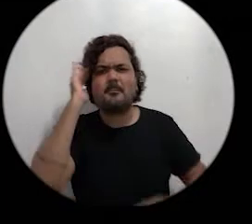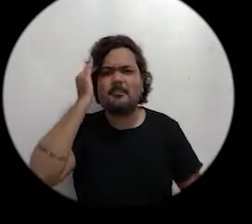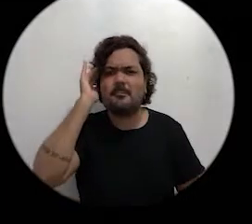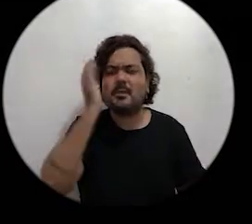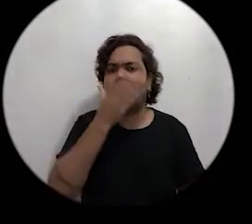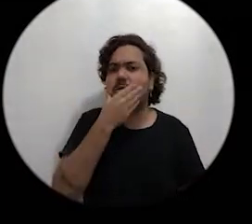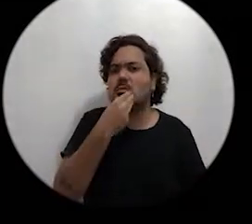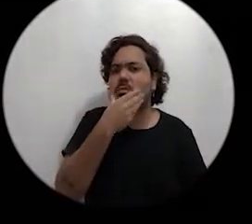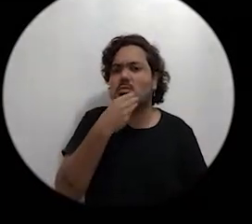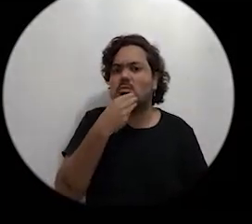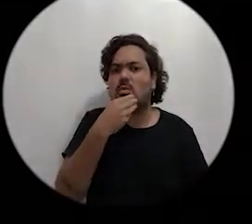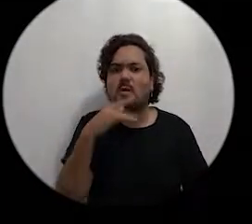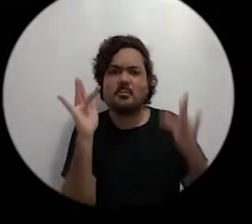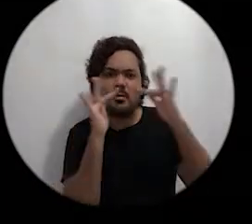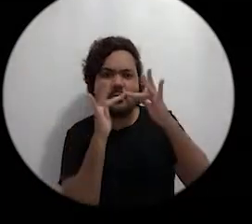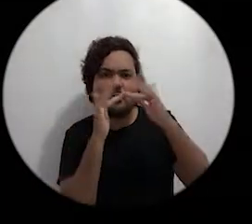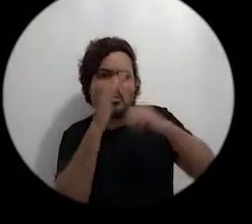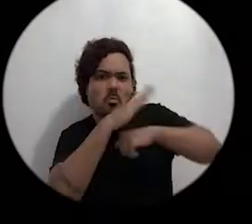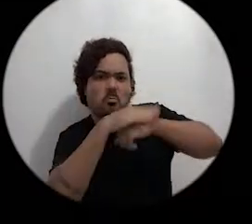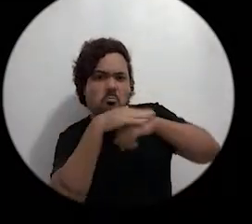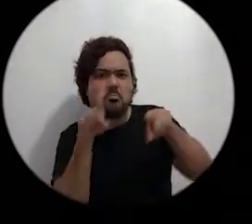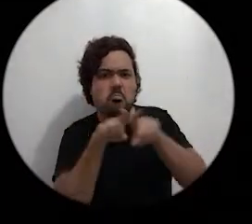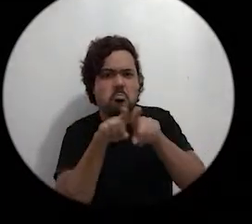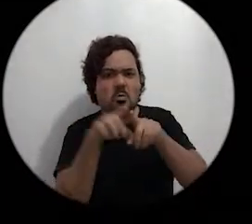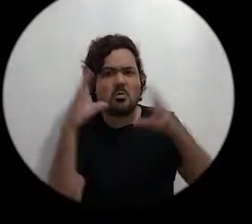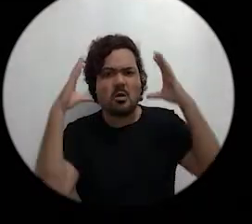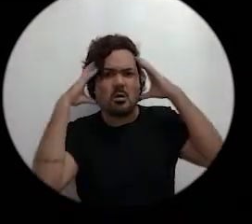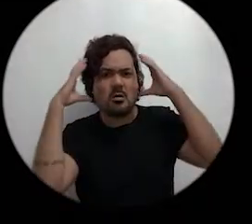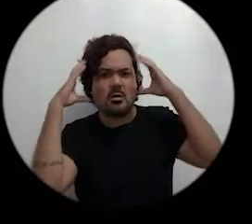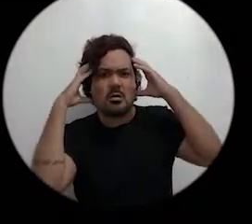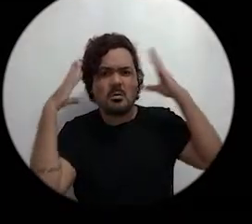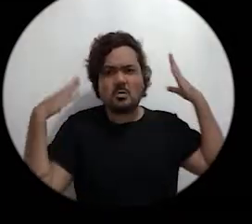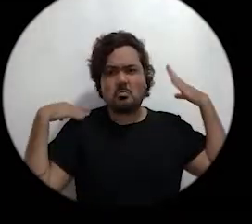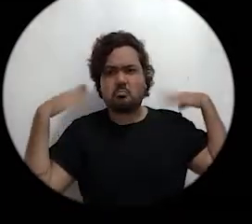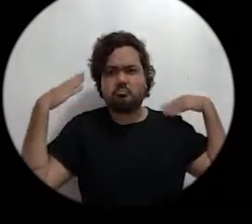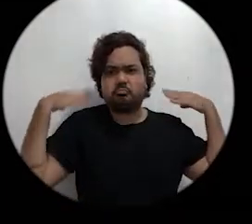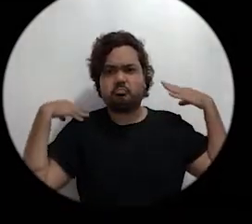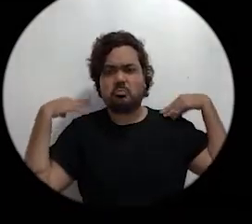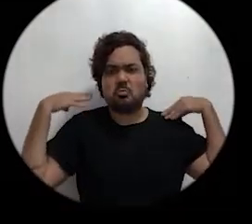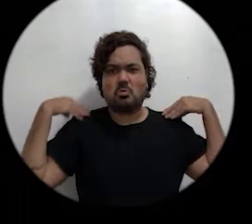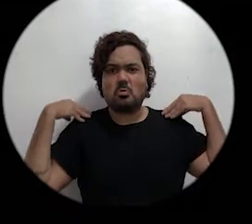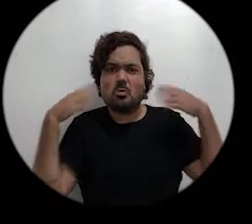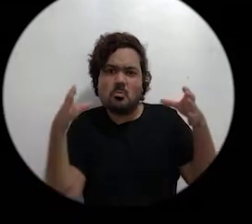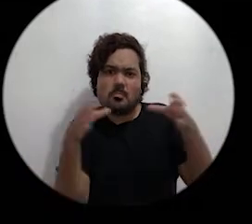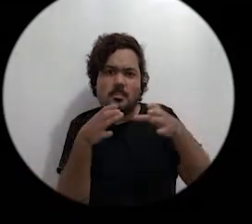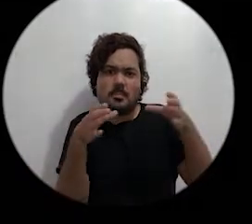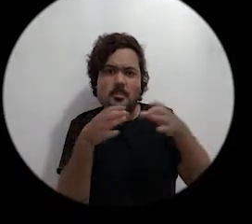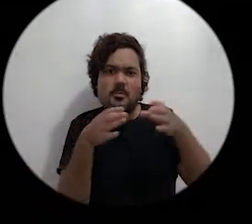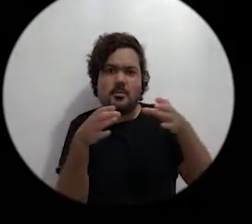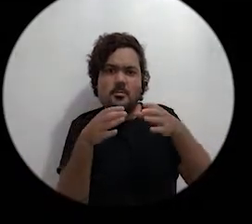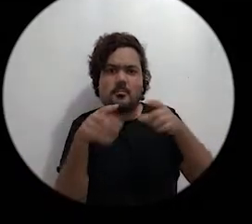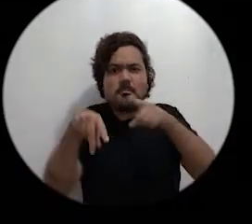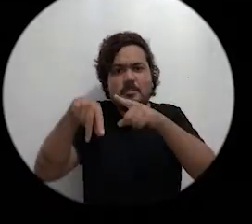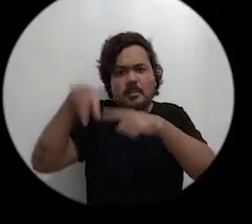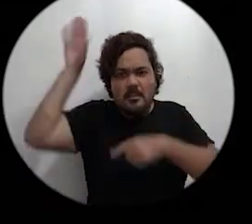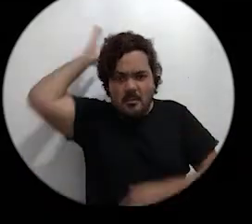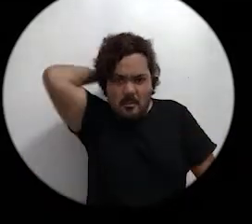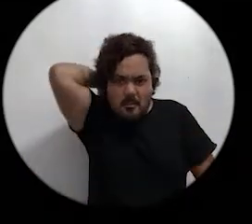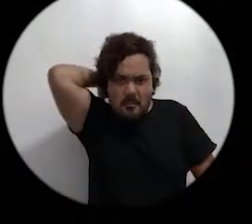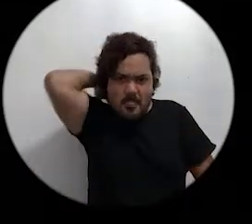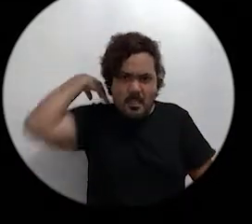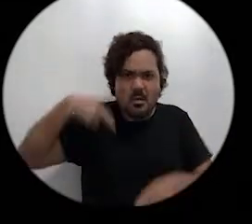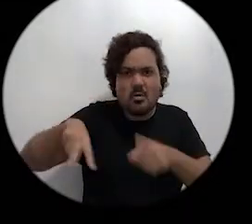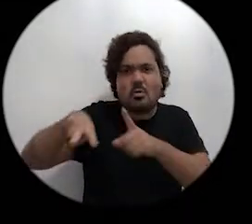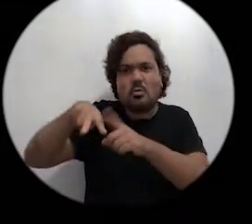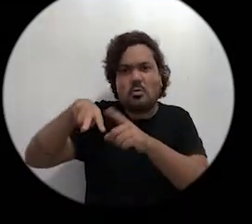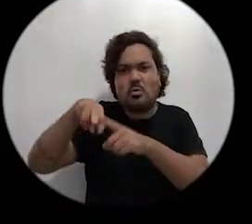Pensa nesse homem se tocando com a cabeça, os ombros, a cintura, a coluna, o